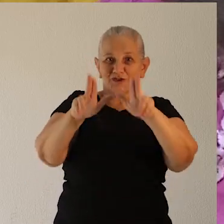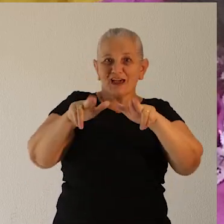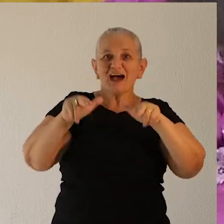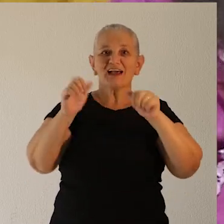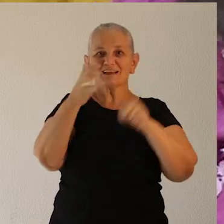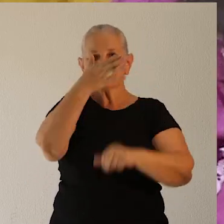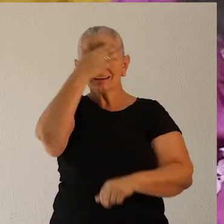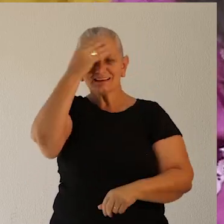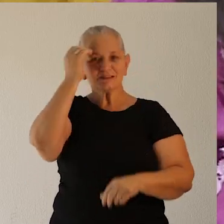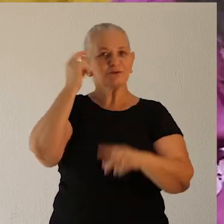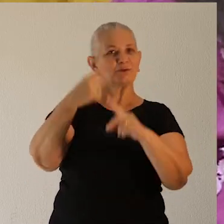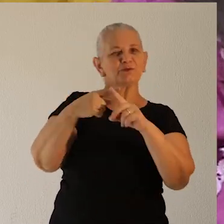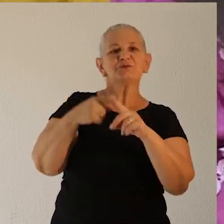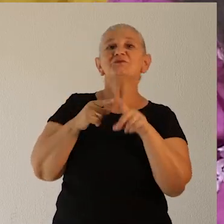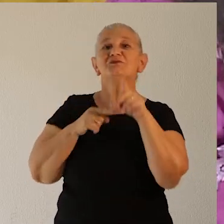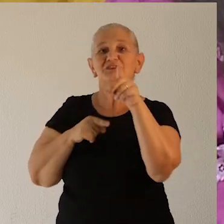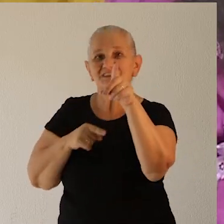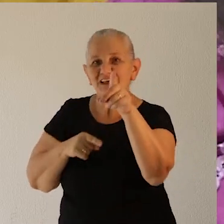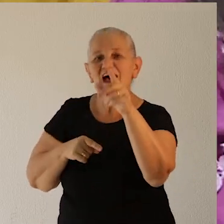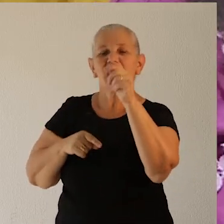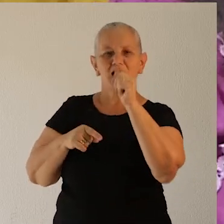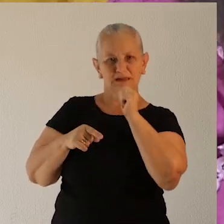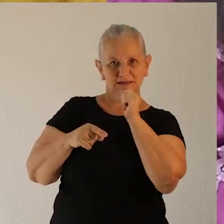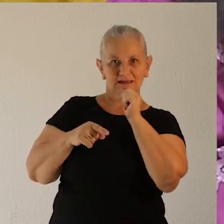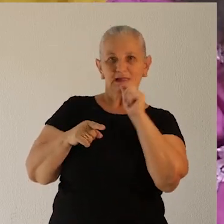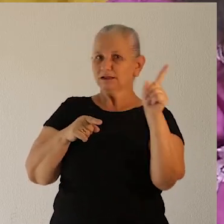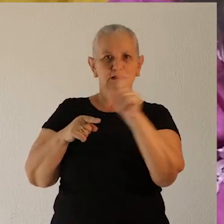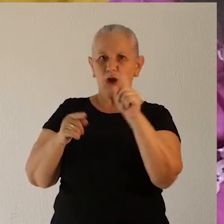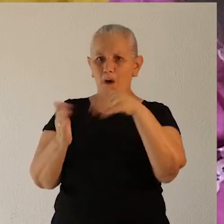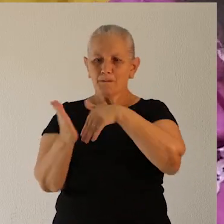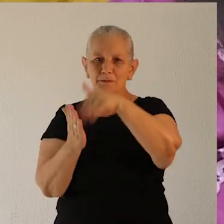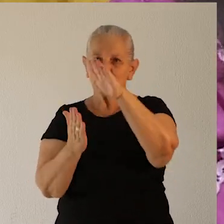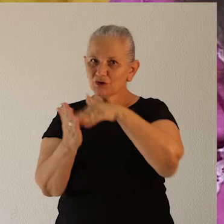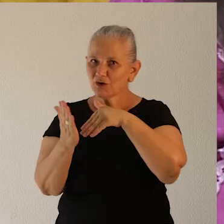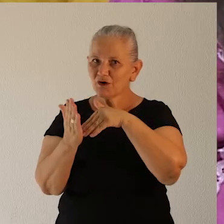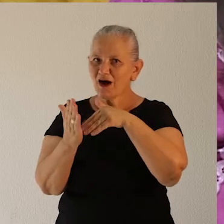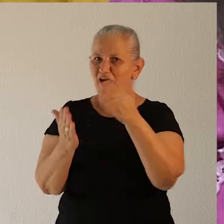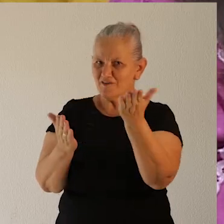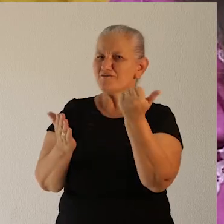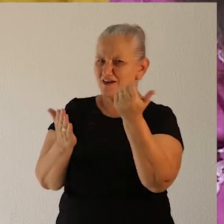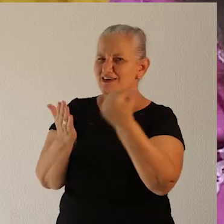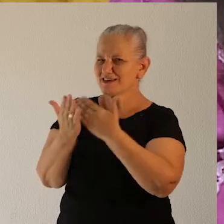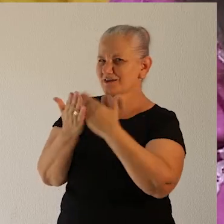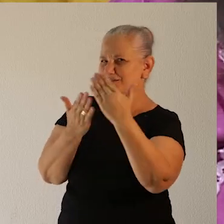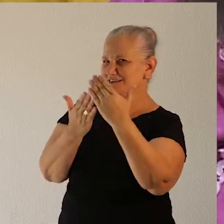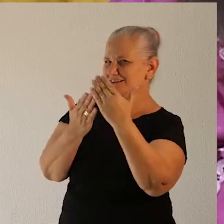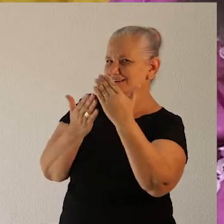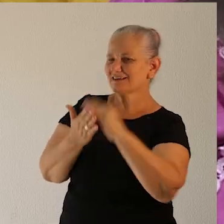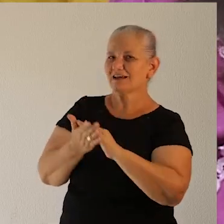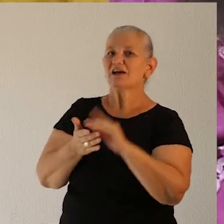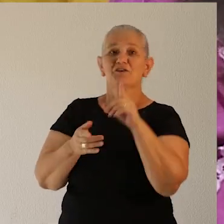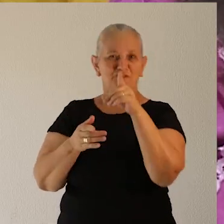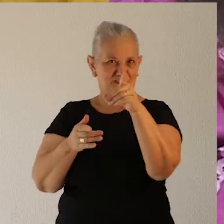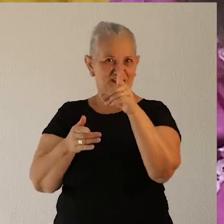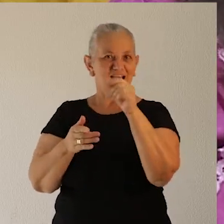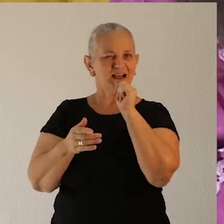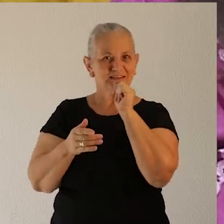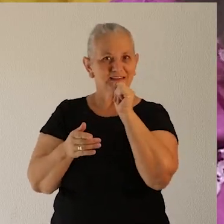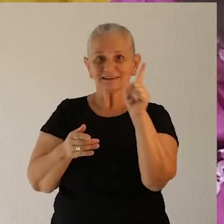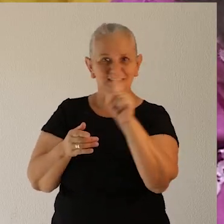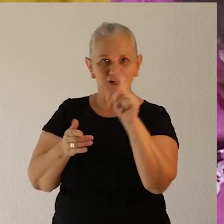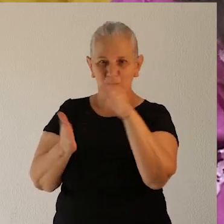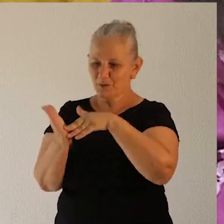esquece. Se você ainda não pintou, mãos à obra e comece. Se você ainda